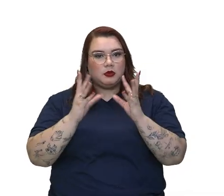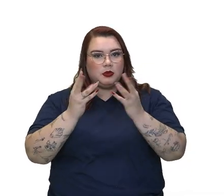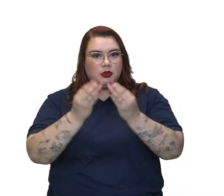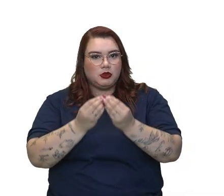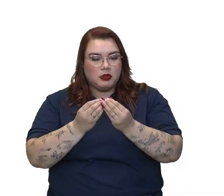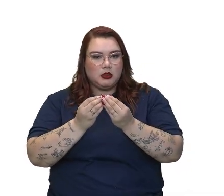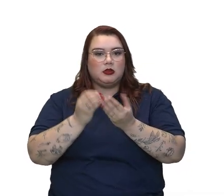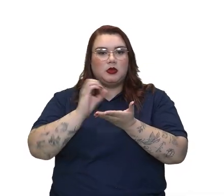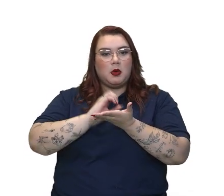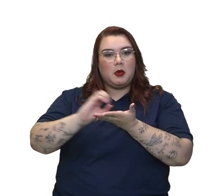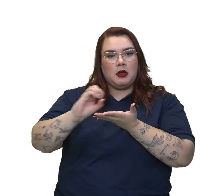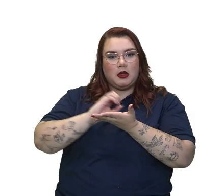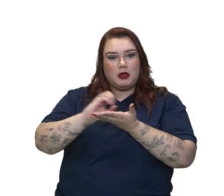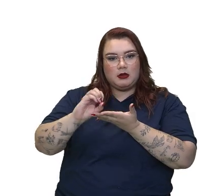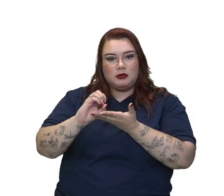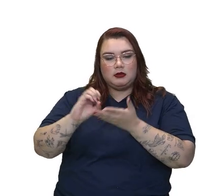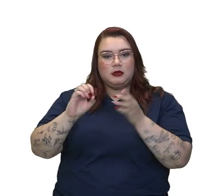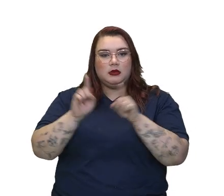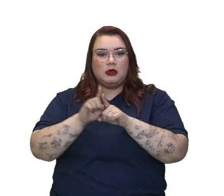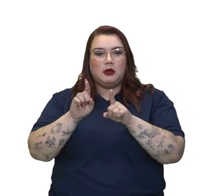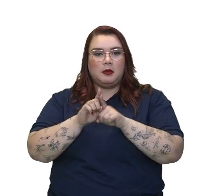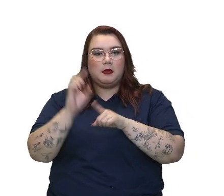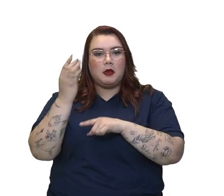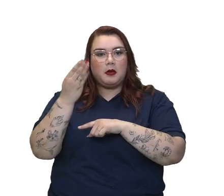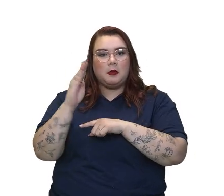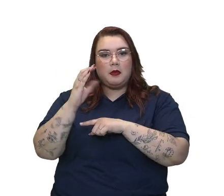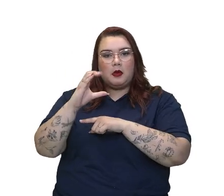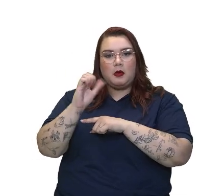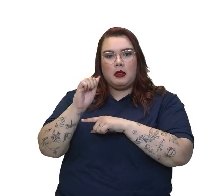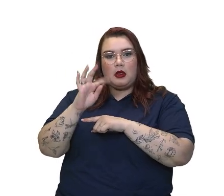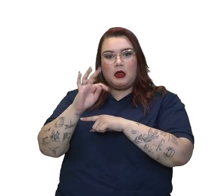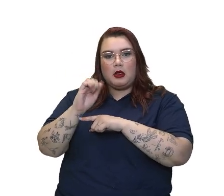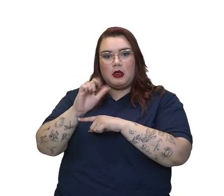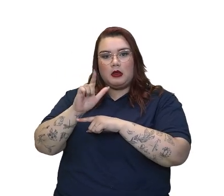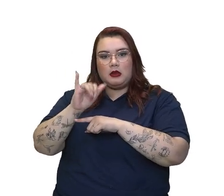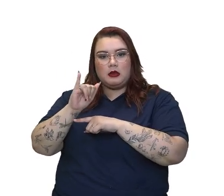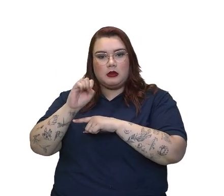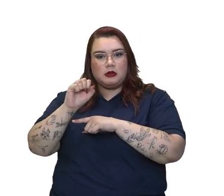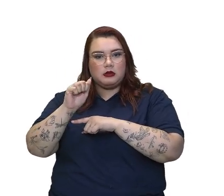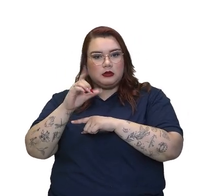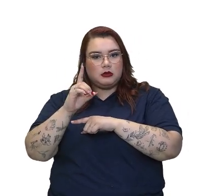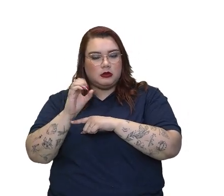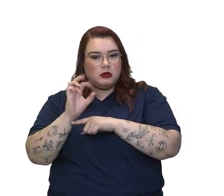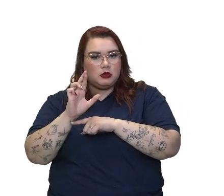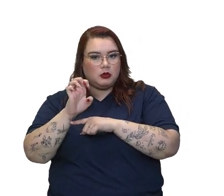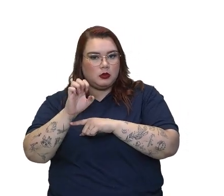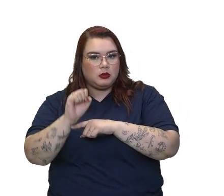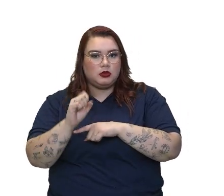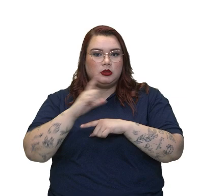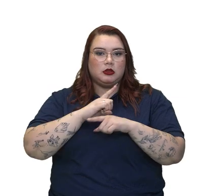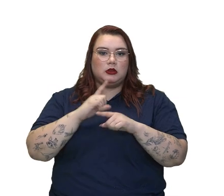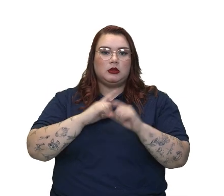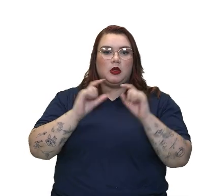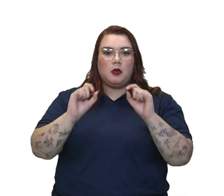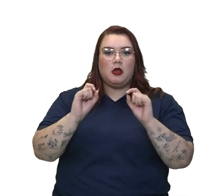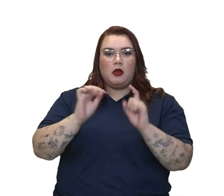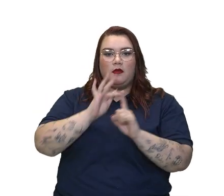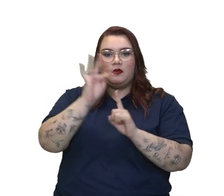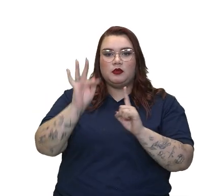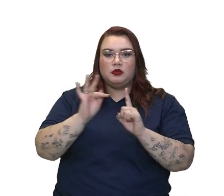como enzimas e biocatalisadores atuam como catalisadores das reações metabólicas.